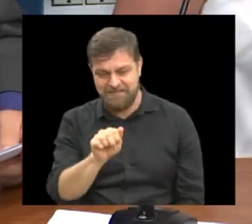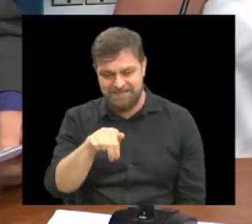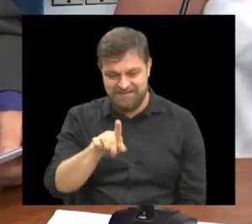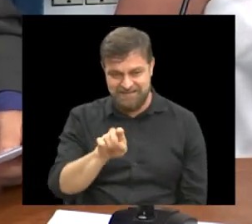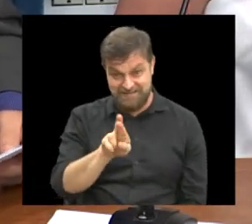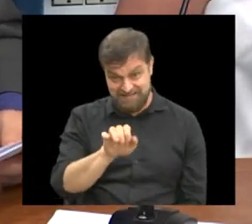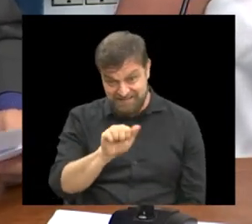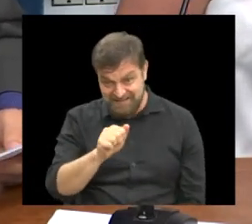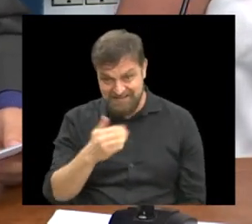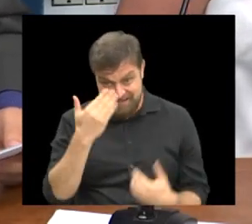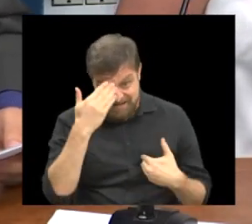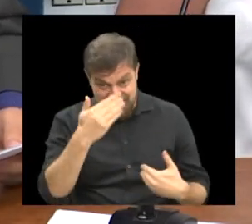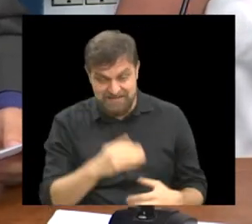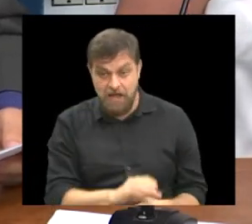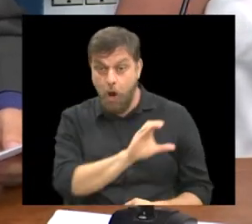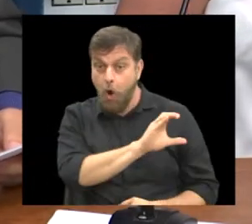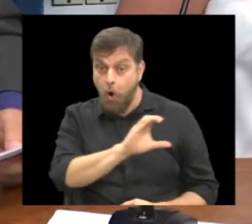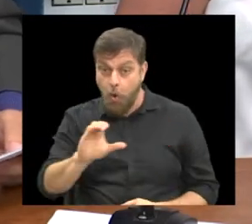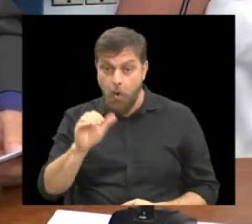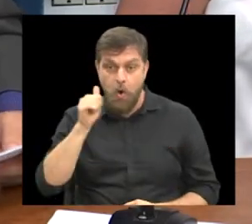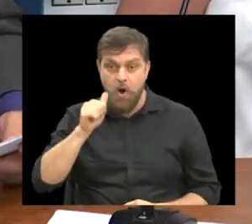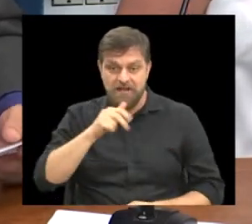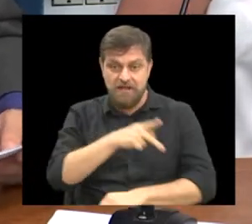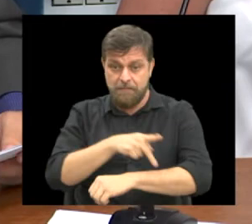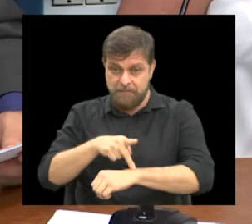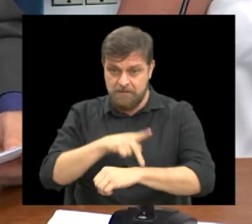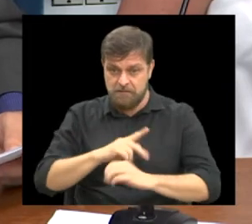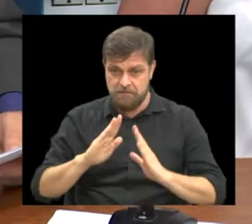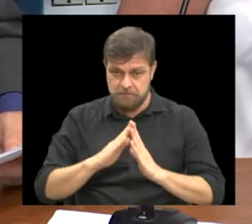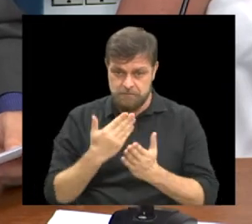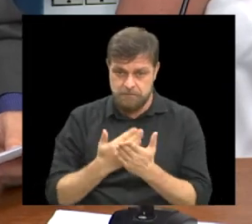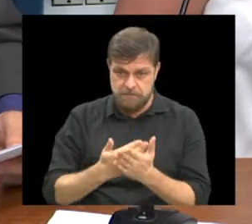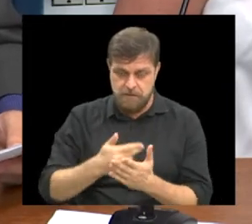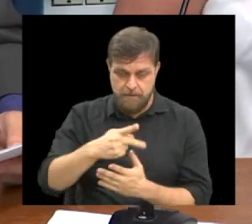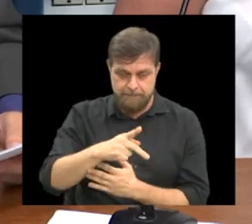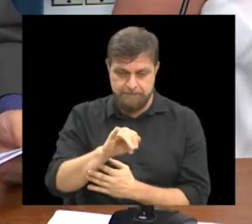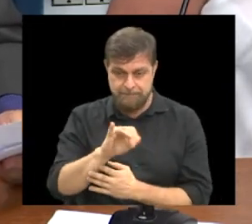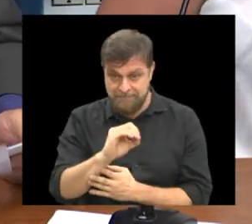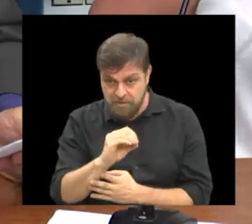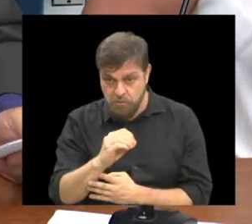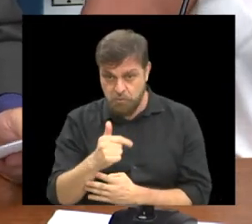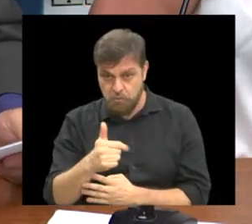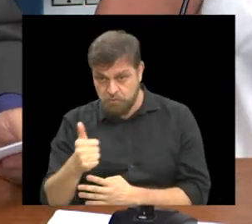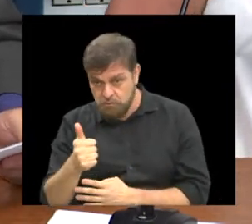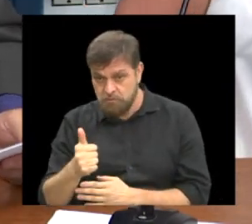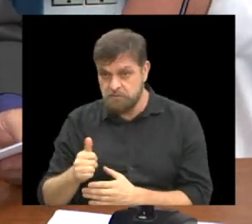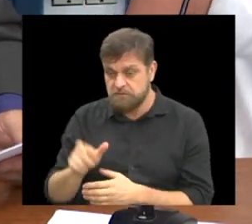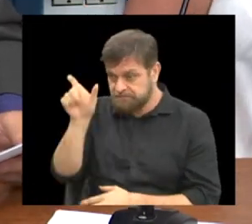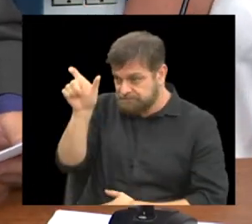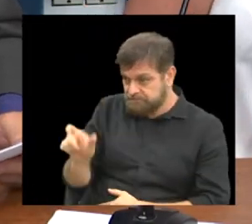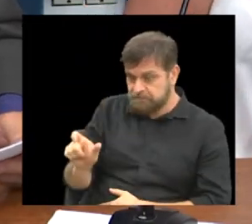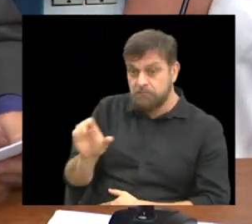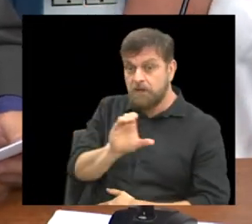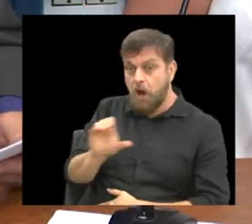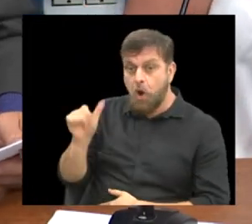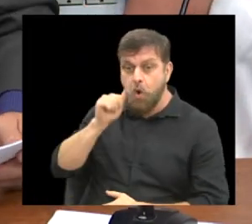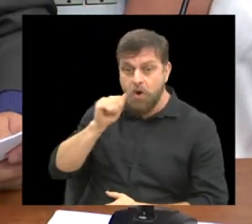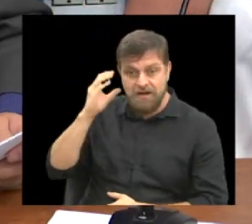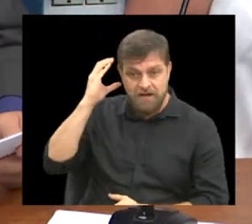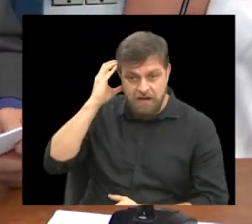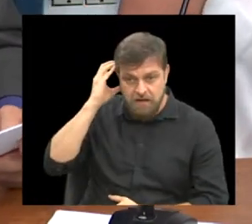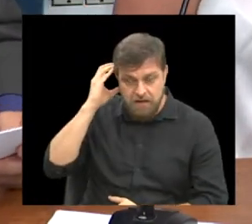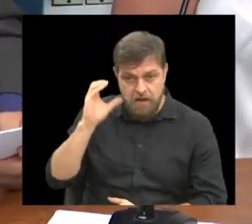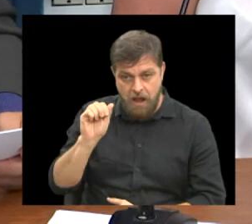coordenadora pedagógica do Colégio Pio XII, a Ana, que é coordenadora da Escola Tiquira, a